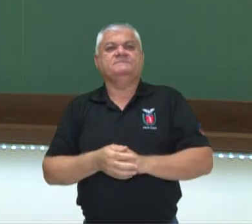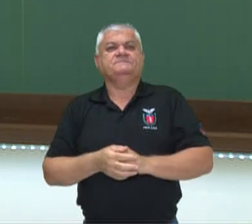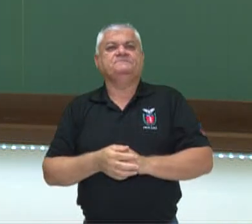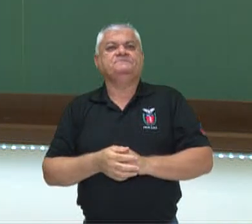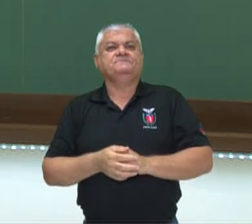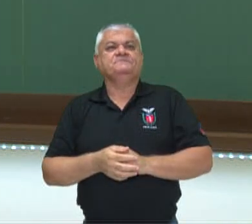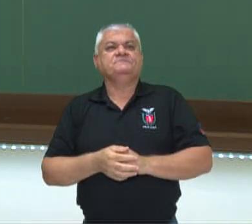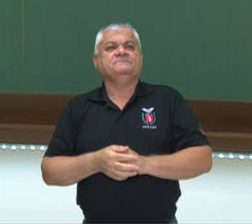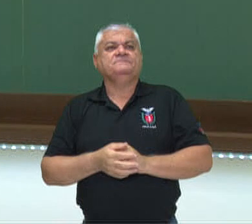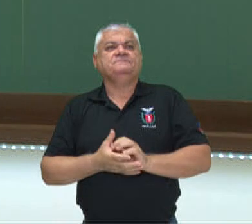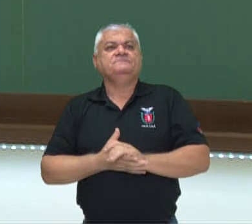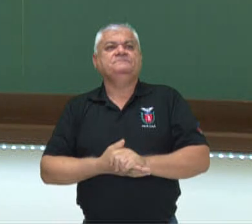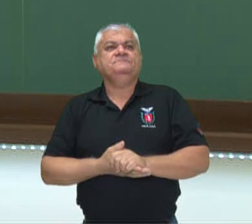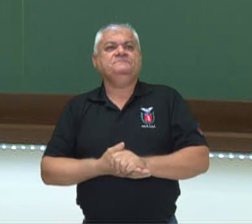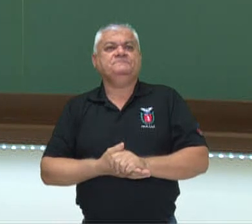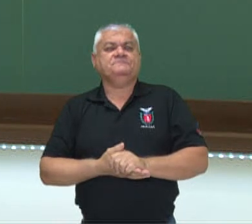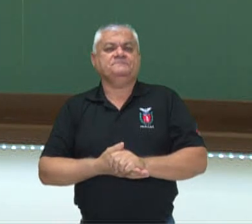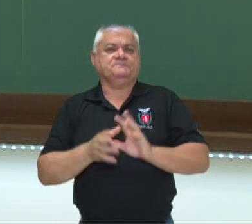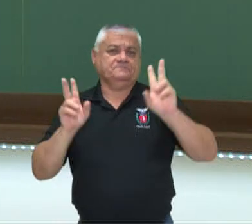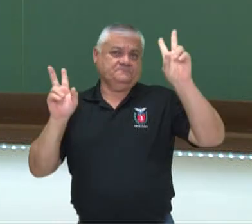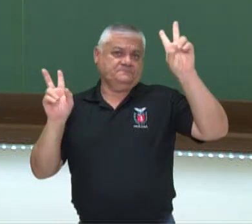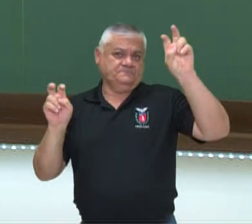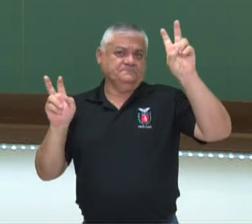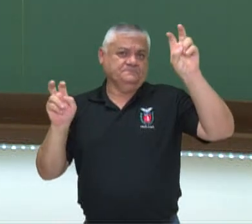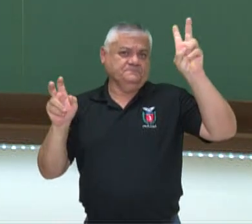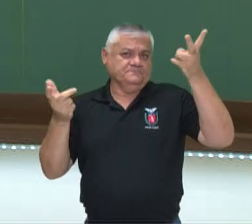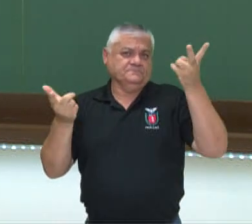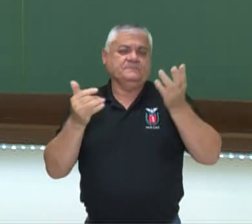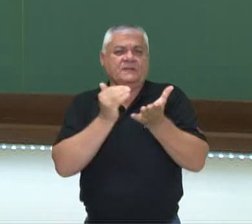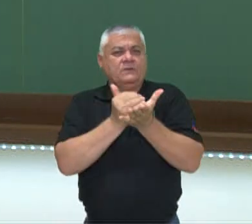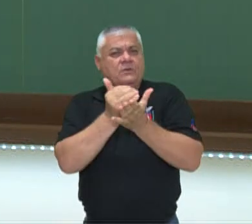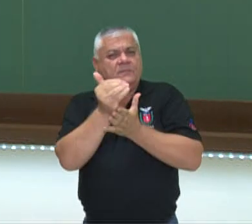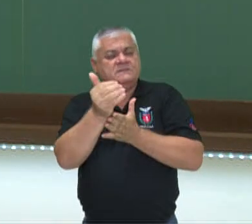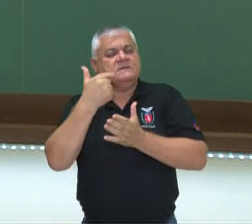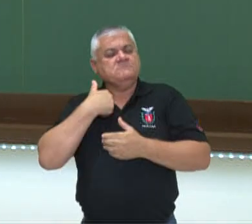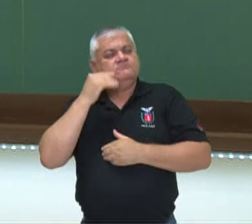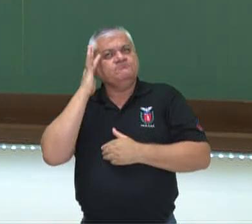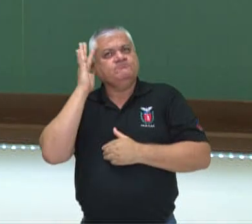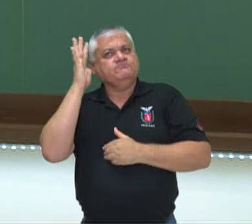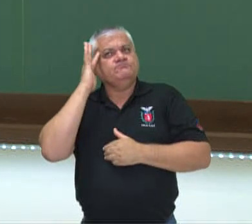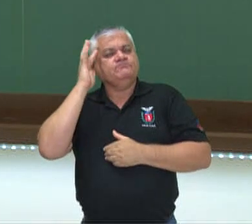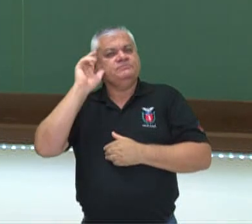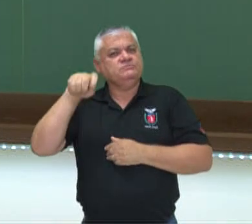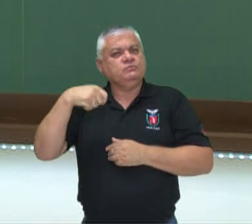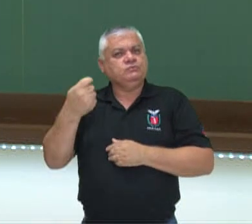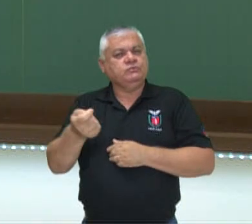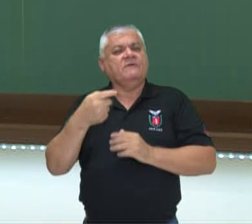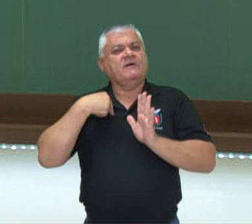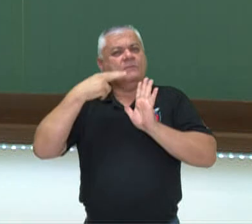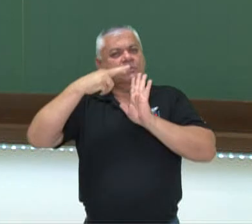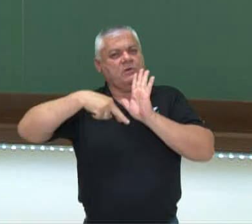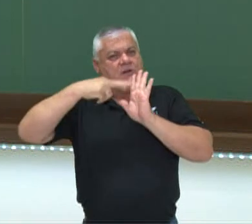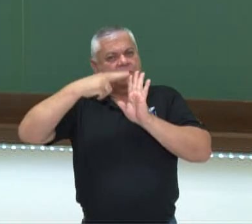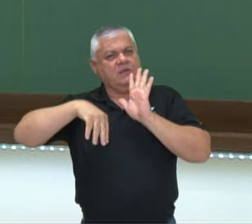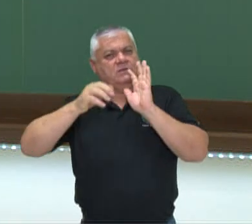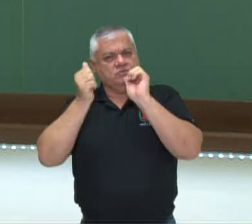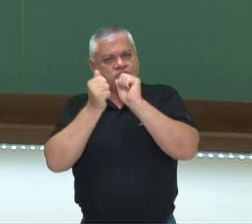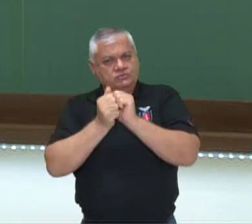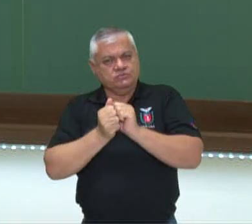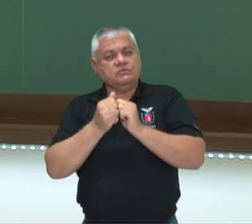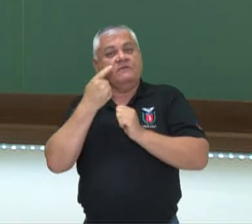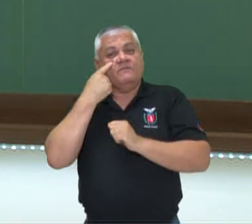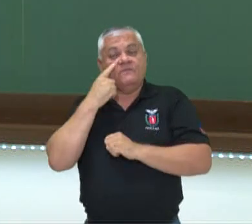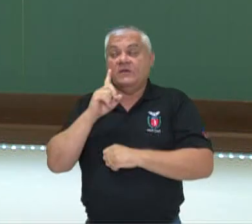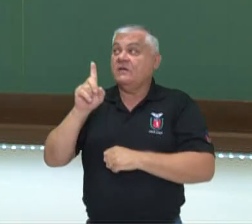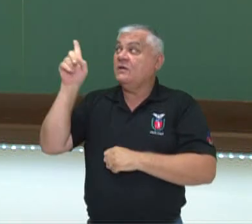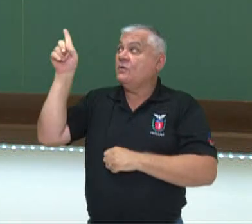Vamos lá? Aqui é uma citação para a gente começar a pensar essas questões. Quero ler junto com vocês e ver o